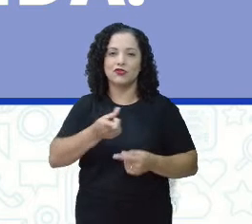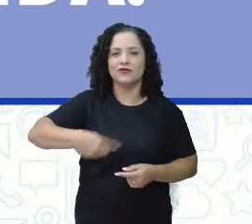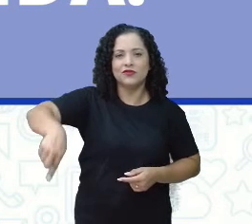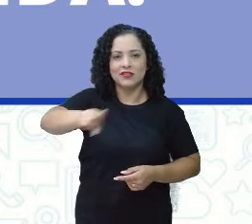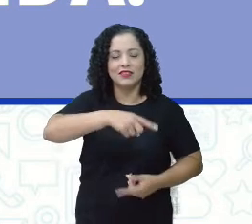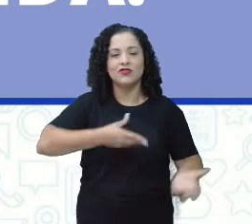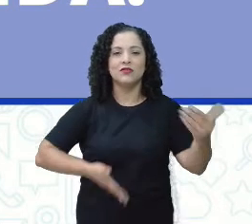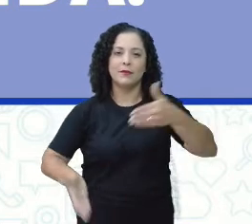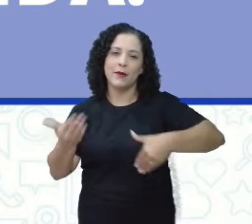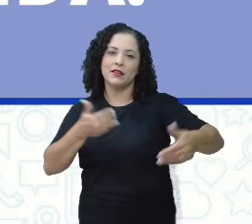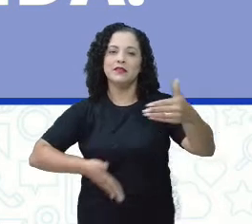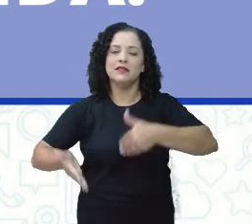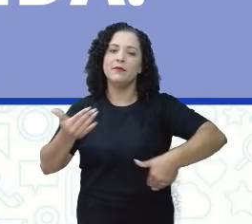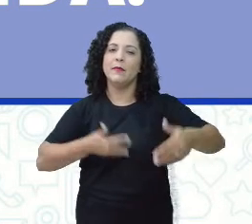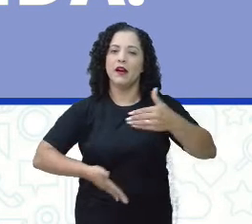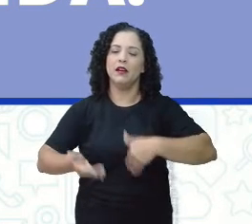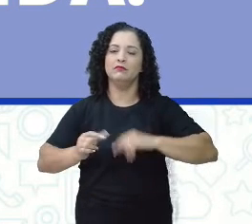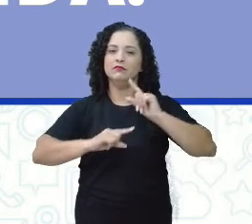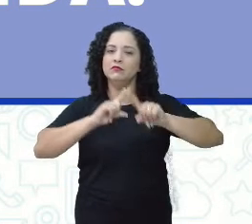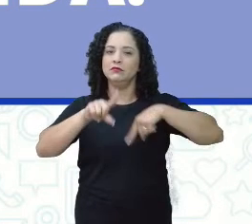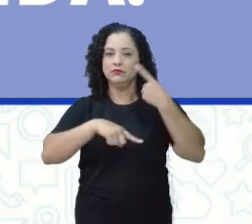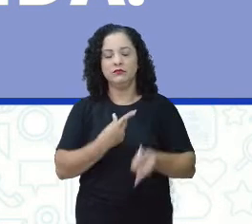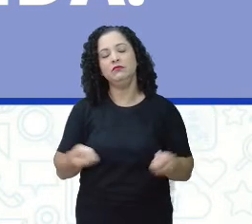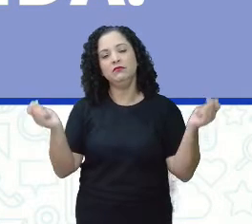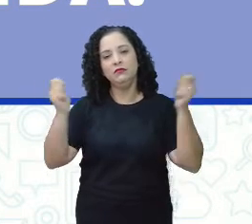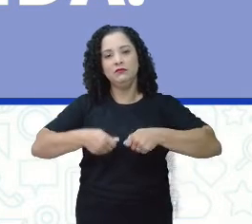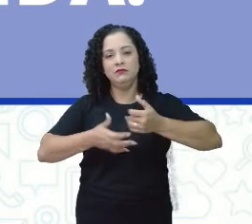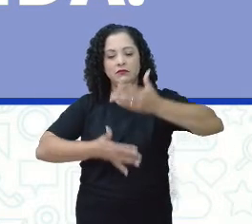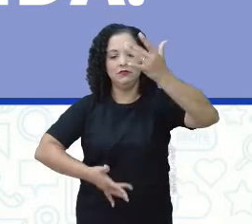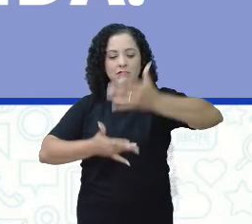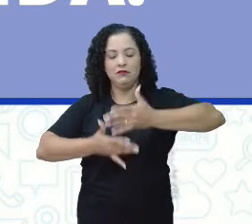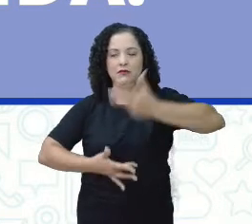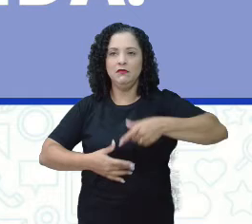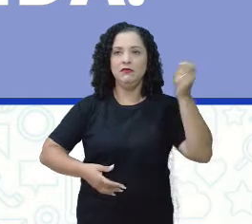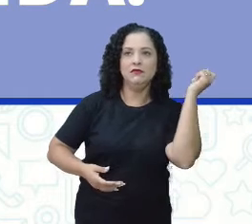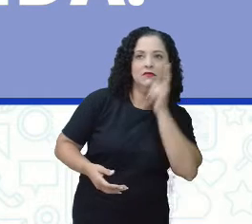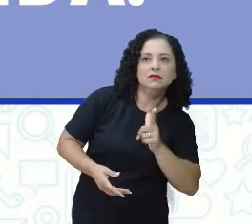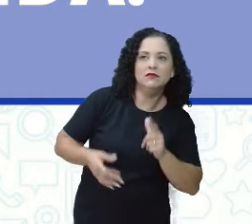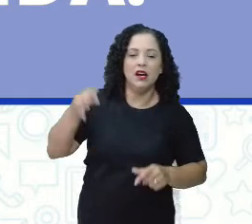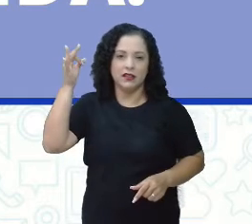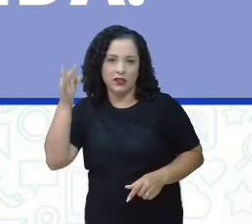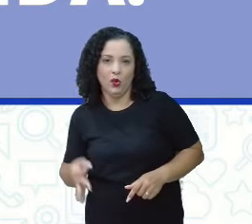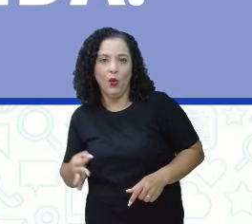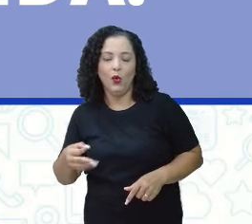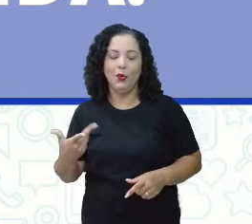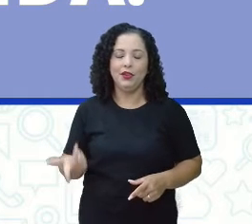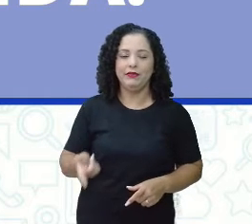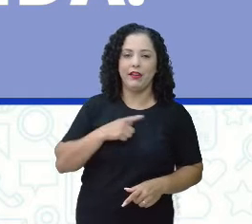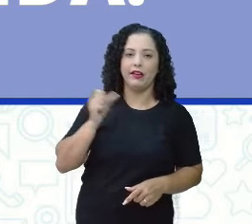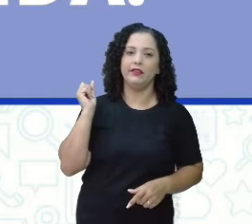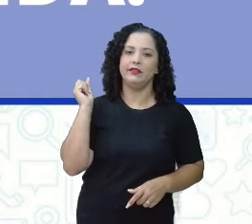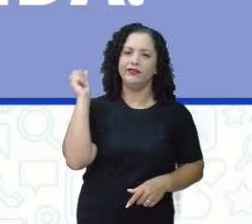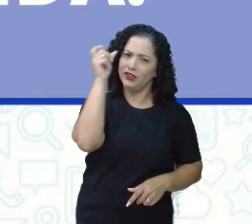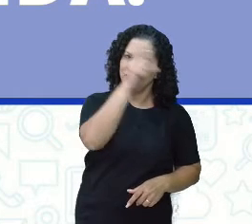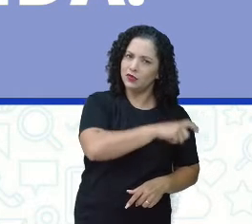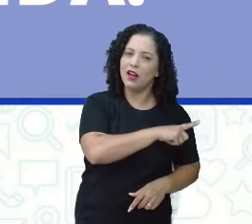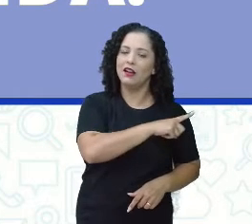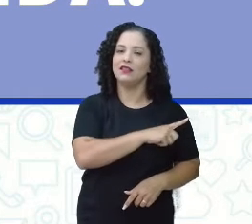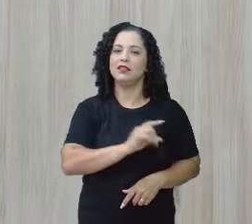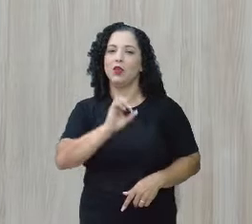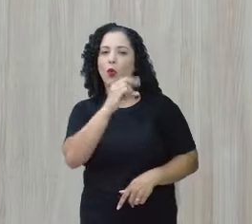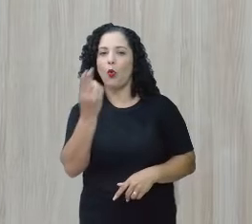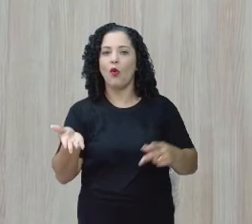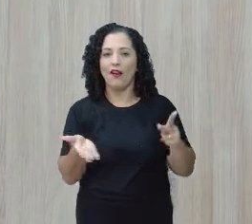e respondam aí. Vocês podem depois dizer no chat se conseguiram, se acertaram, se tiveram dificuldade e também se